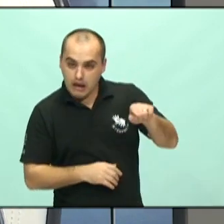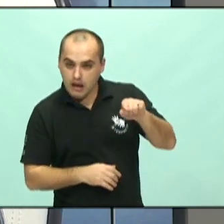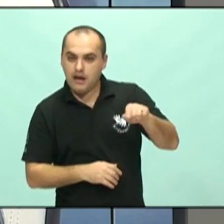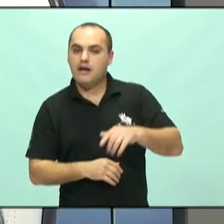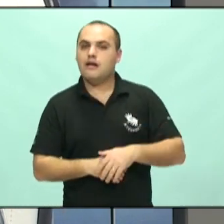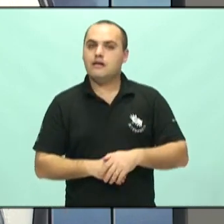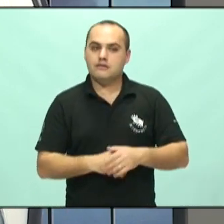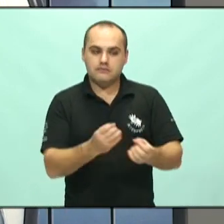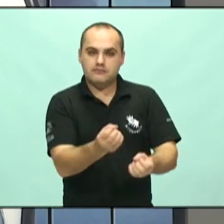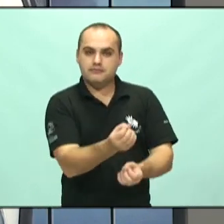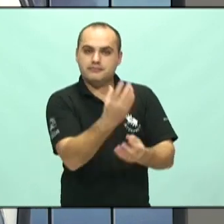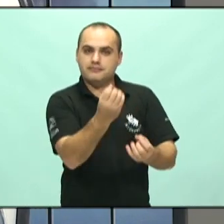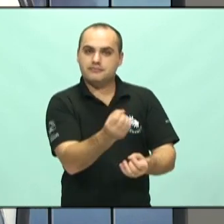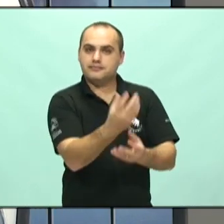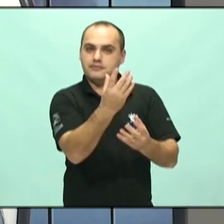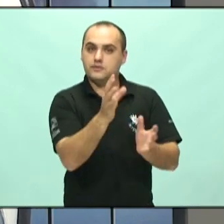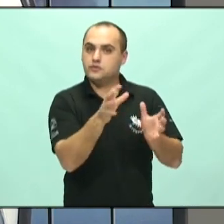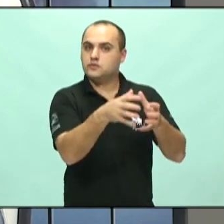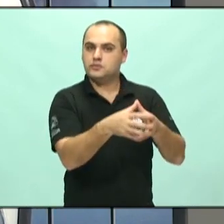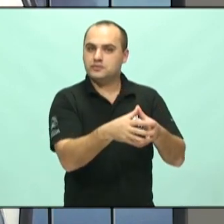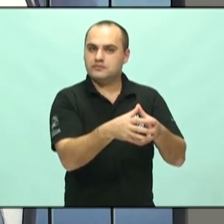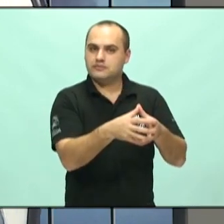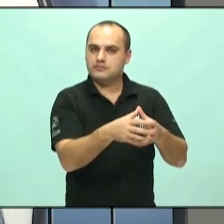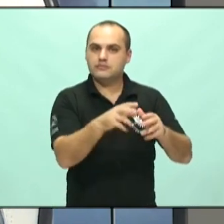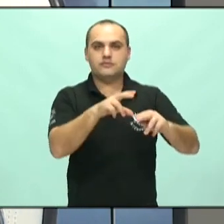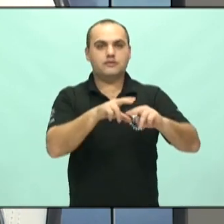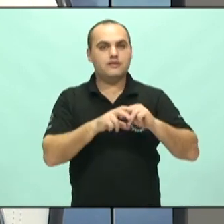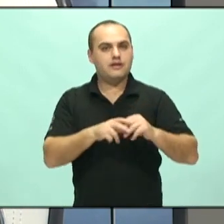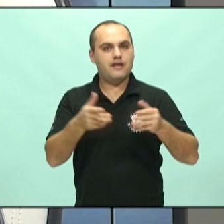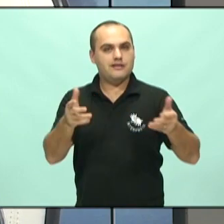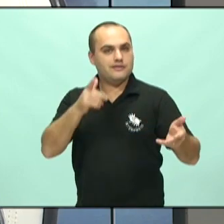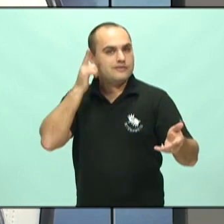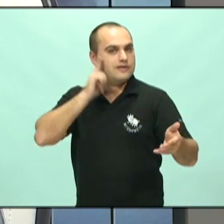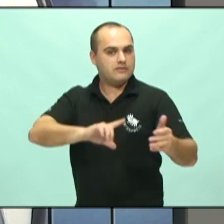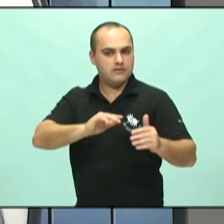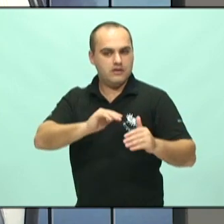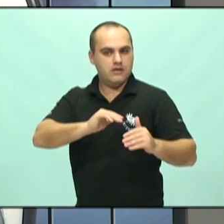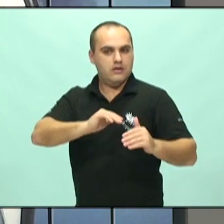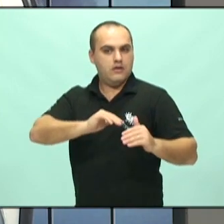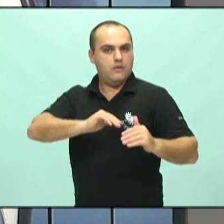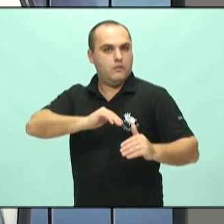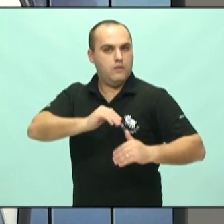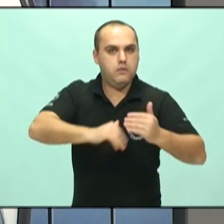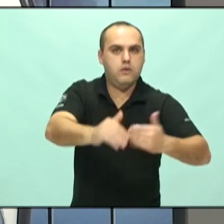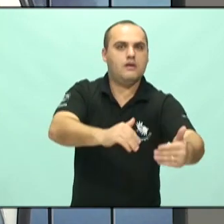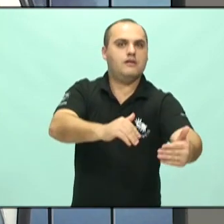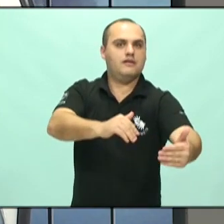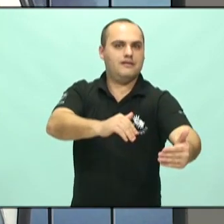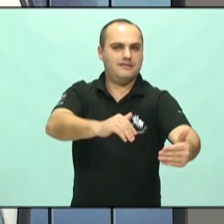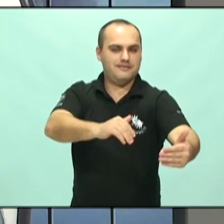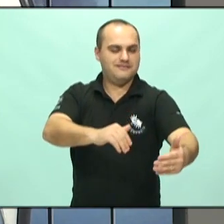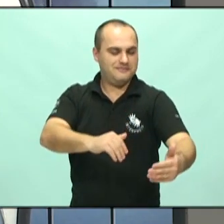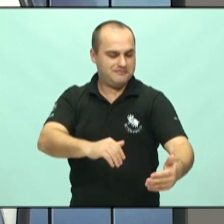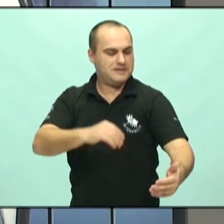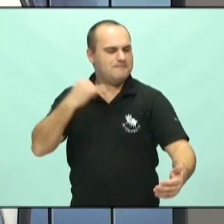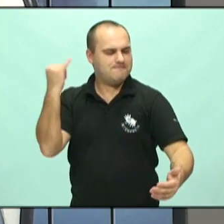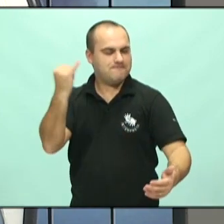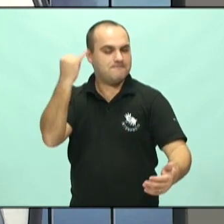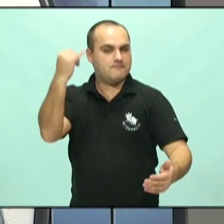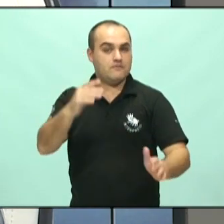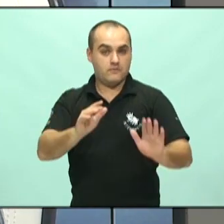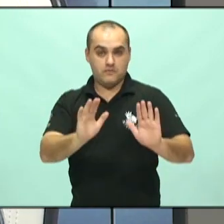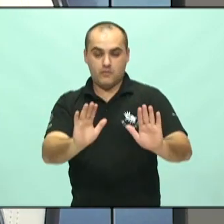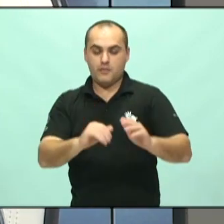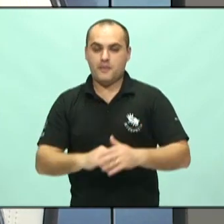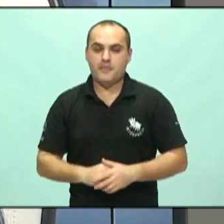com que a gente desse saltos, assim, muito significativos. Muito, porque... por exemplo, eu já não lido